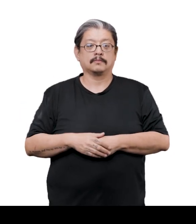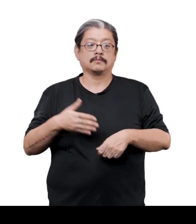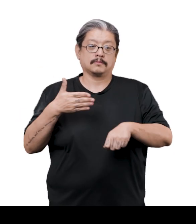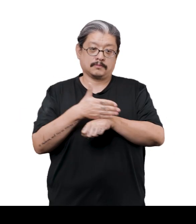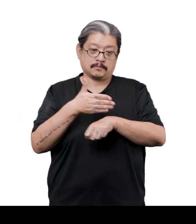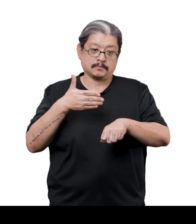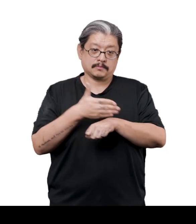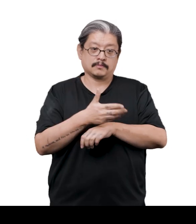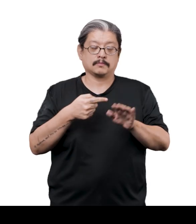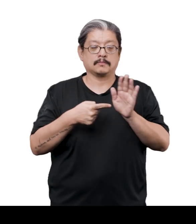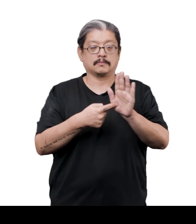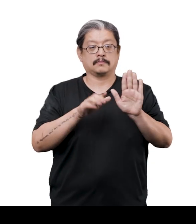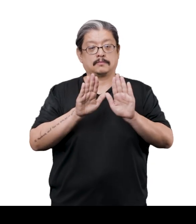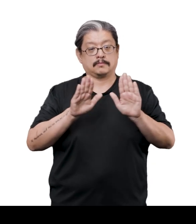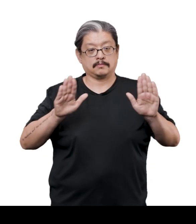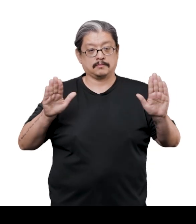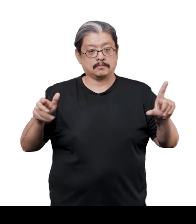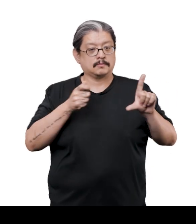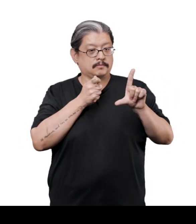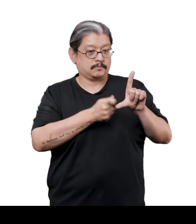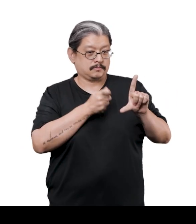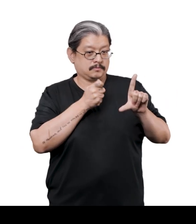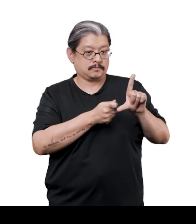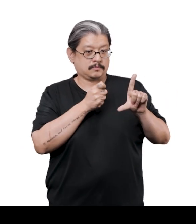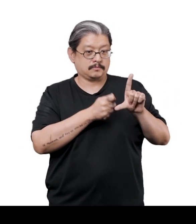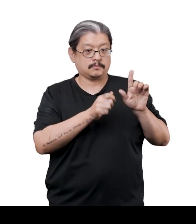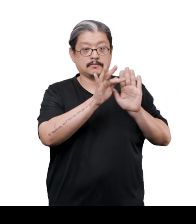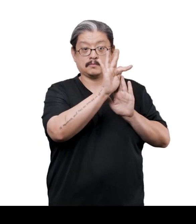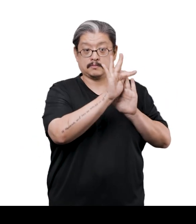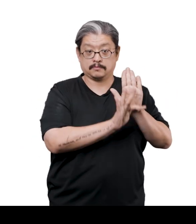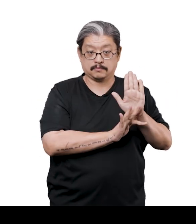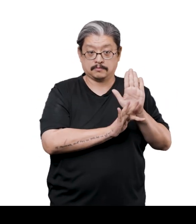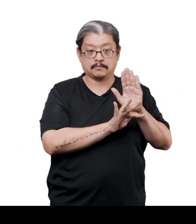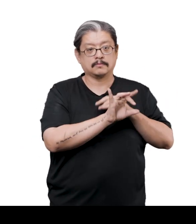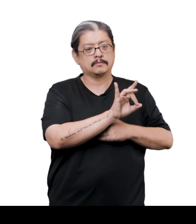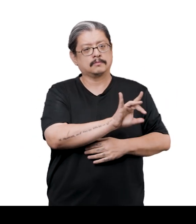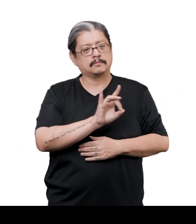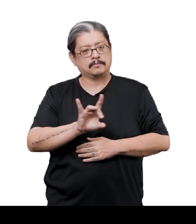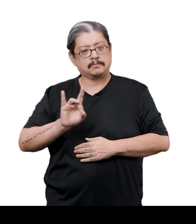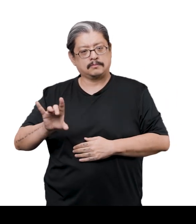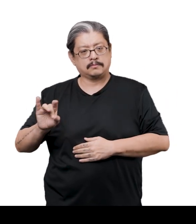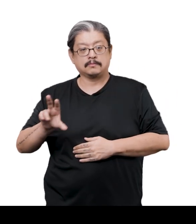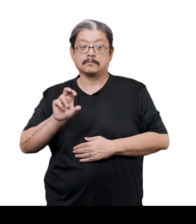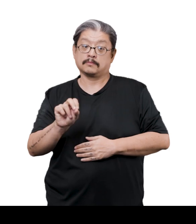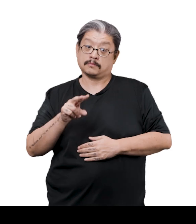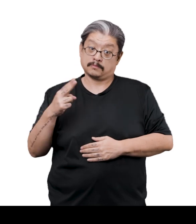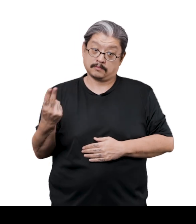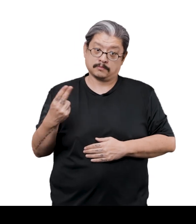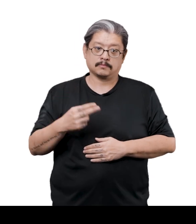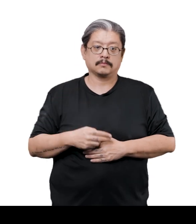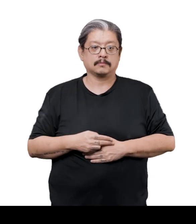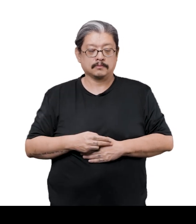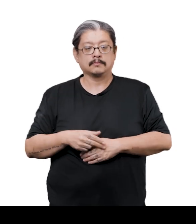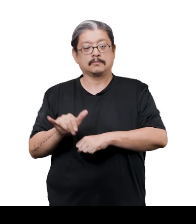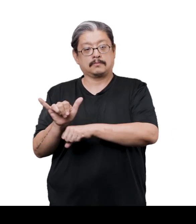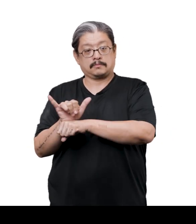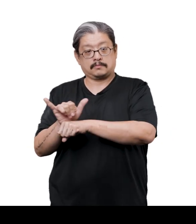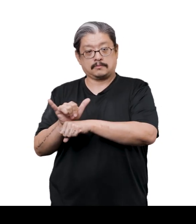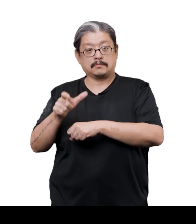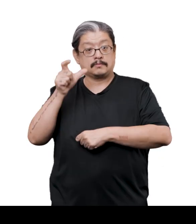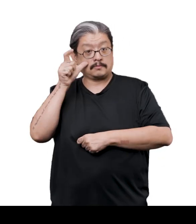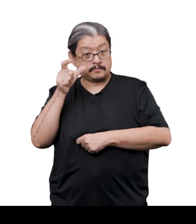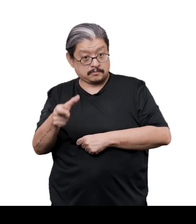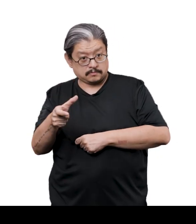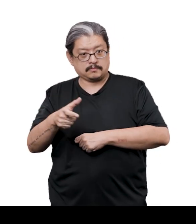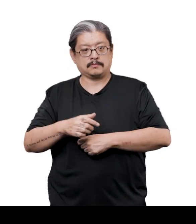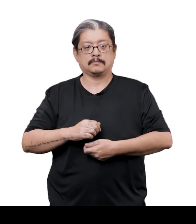exposição podem ser acessados por meio dos códigos QR presentes nos textos de cada um dos núcleos, ou seguindo a playlist em